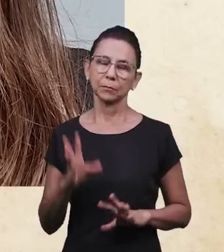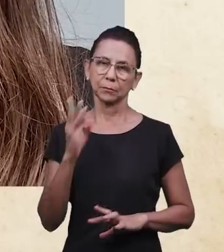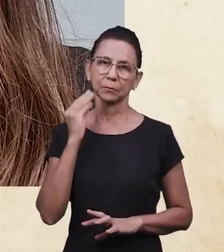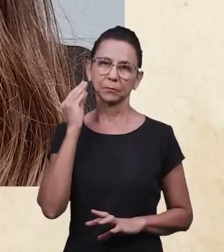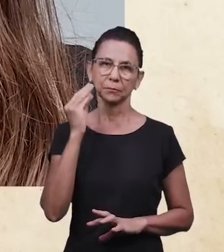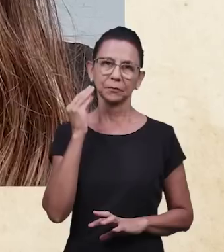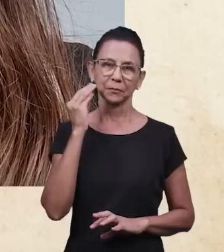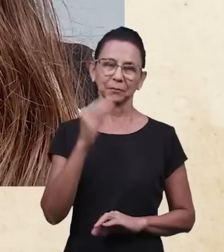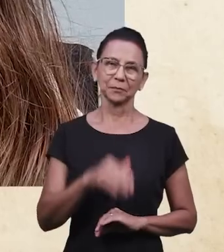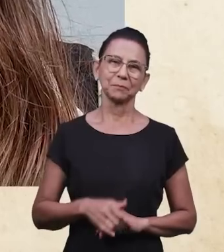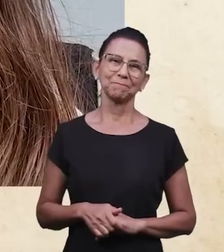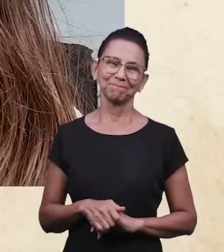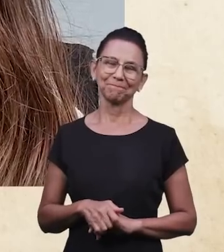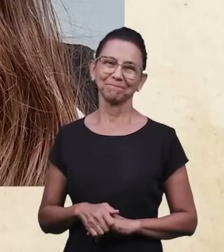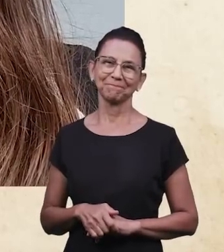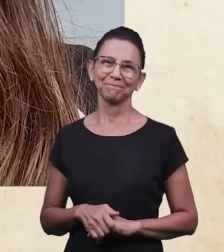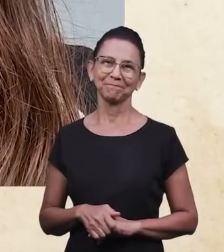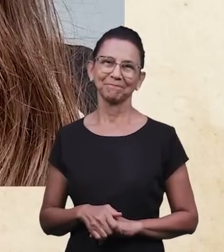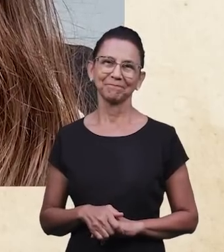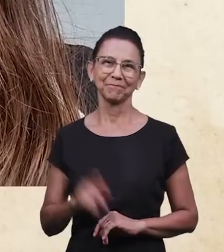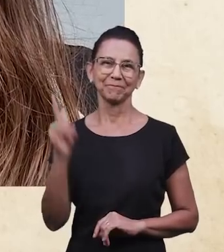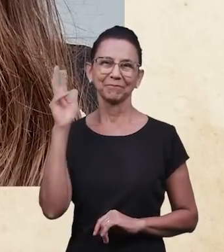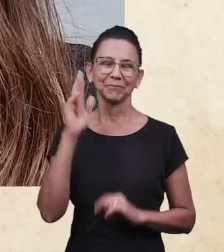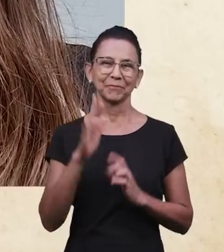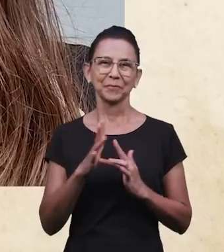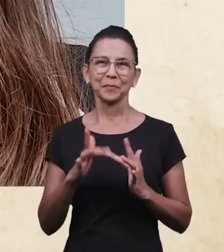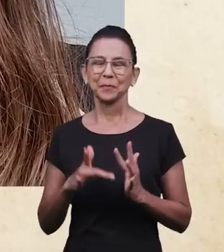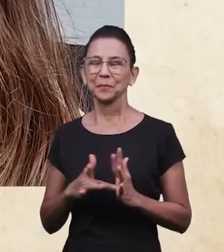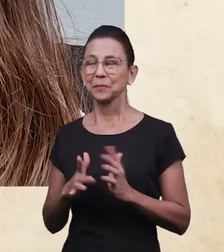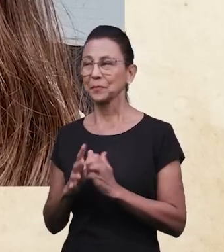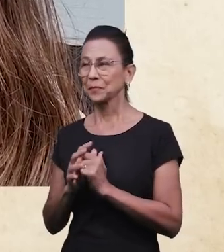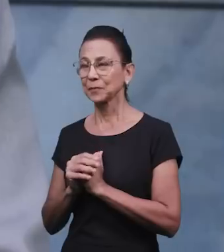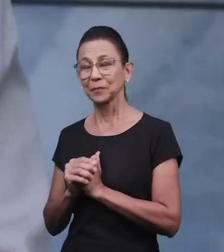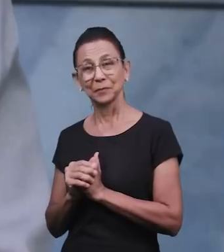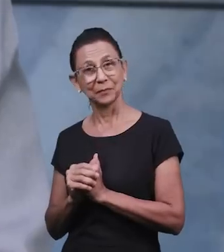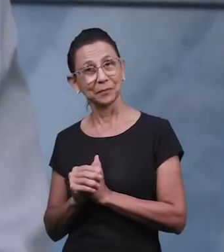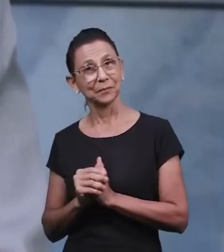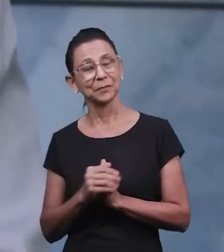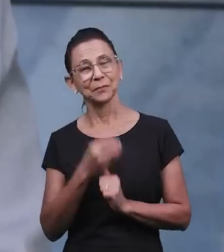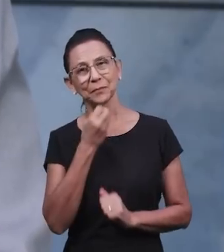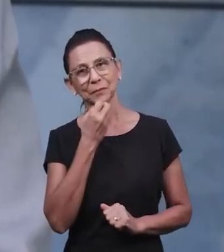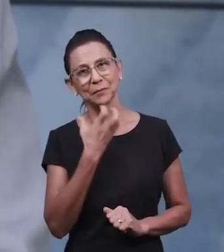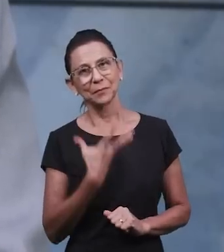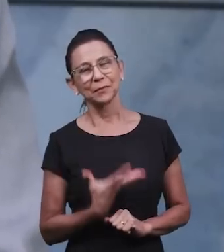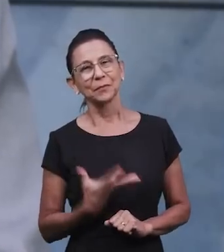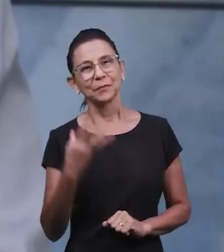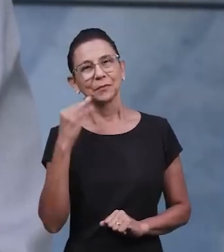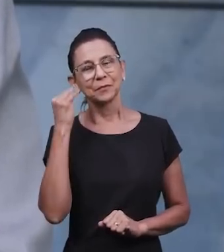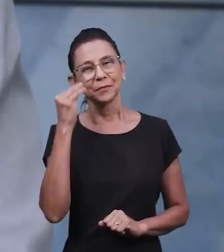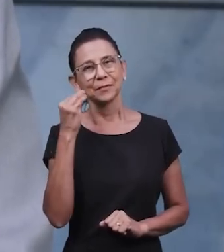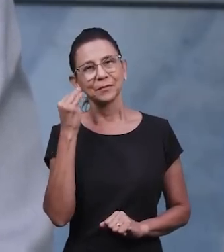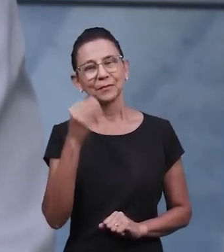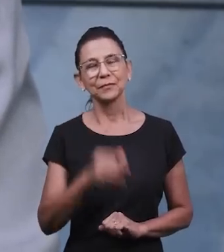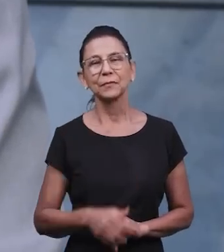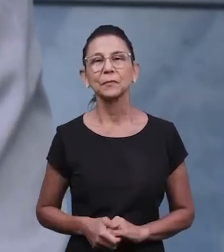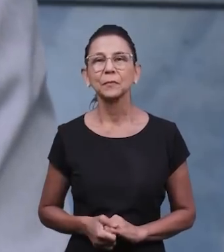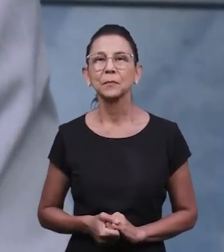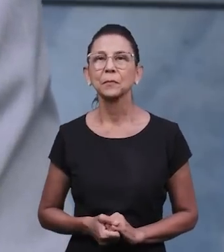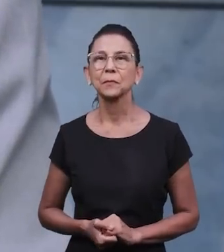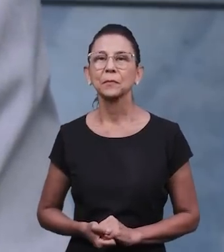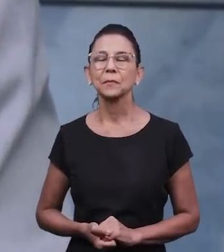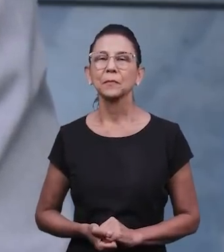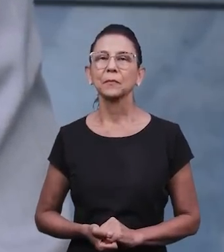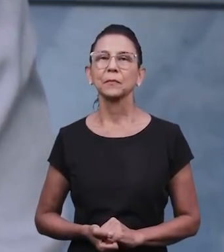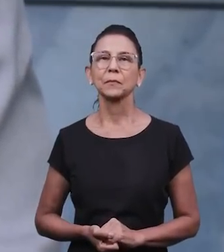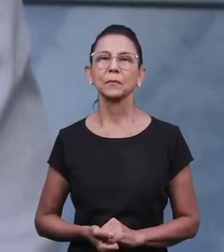uma grande bênção, uma grande experiência na vida do jovem hoje. A paz do Senhor. Amém. Paz do Senhor, Mariana, que bom essa experiência que